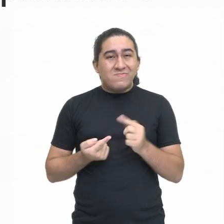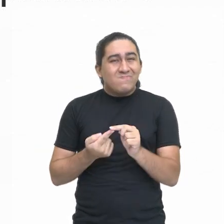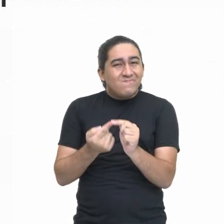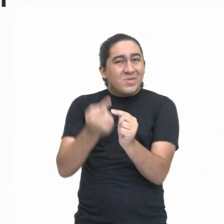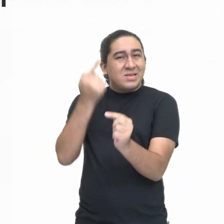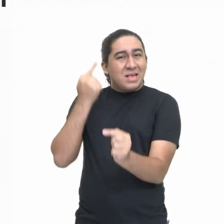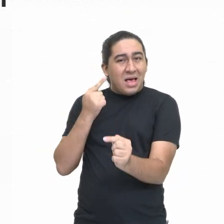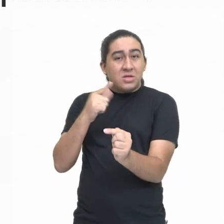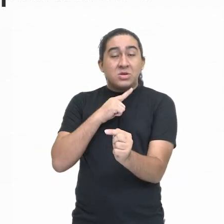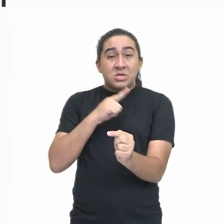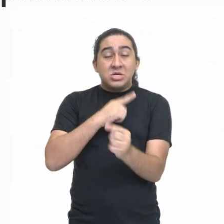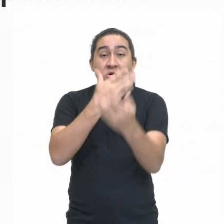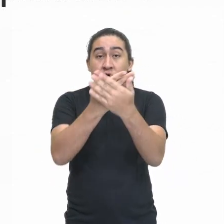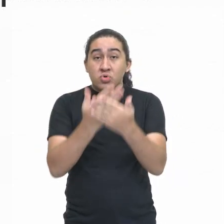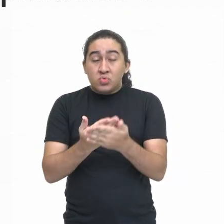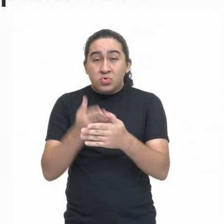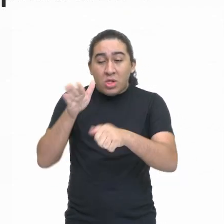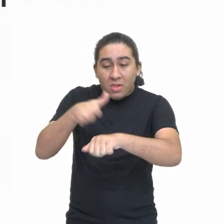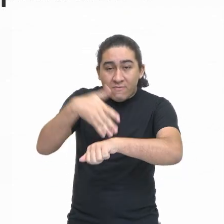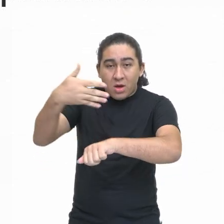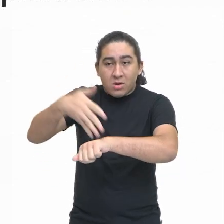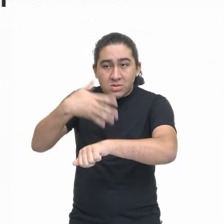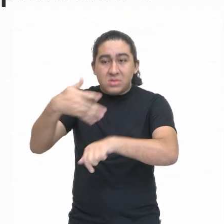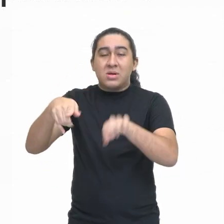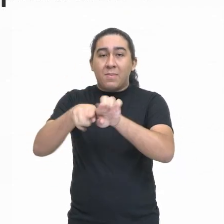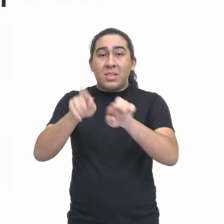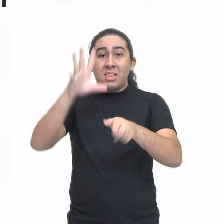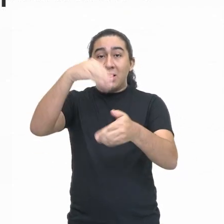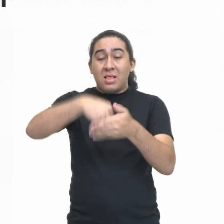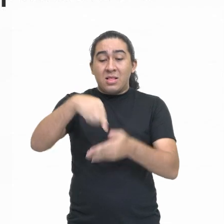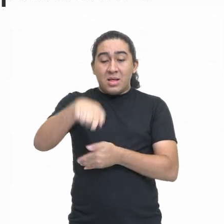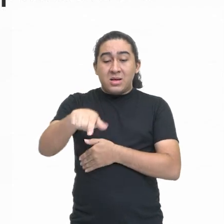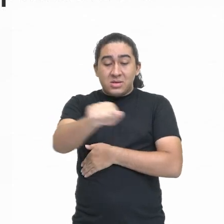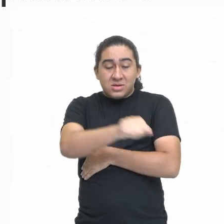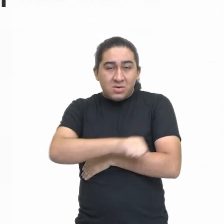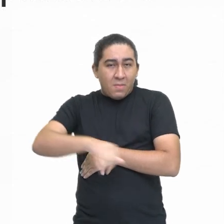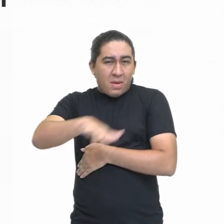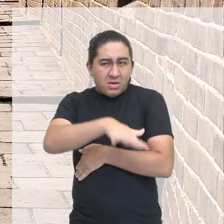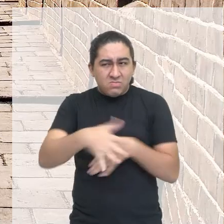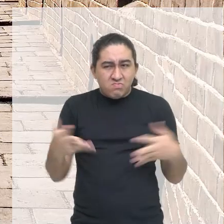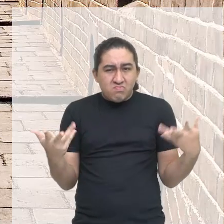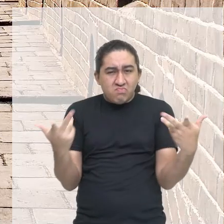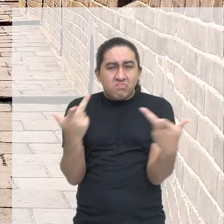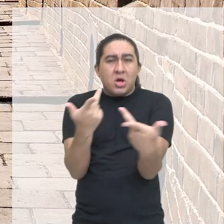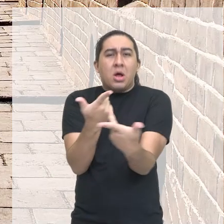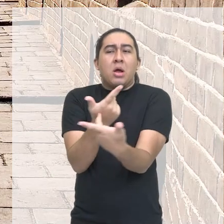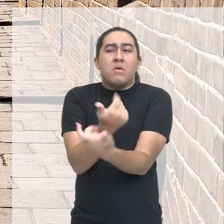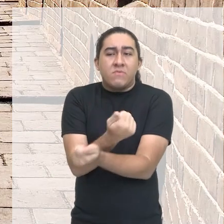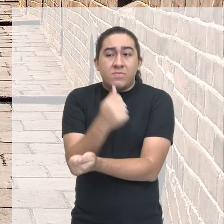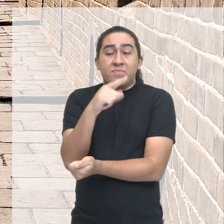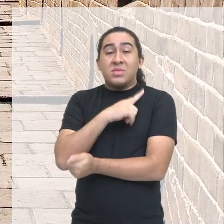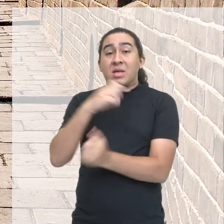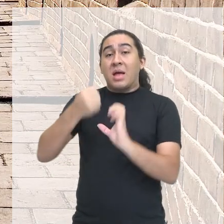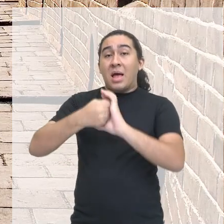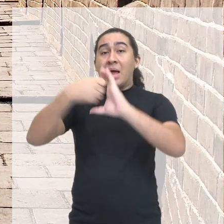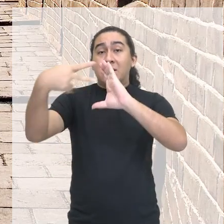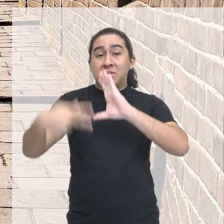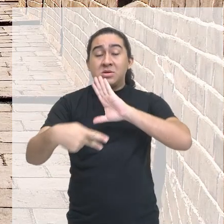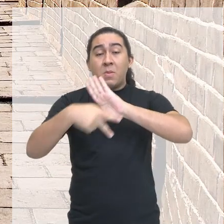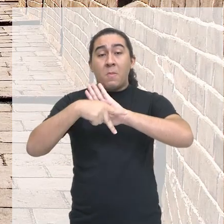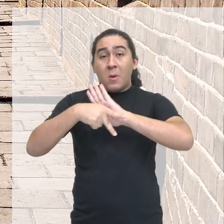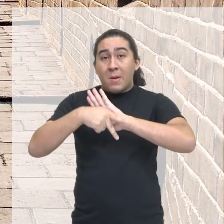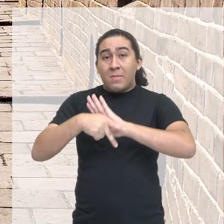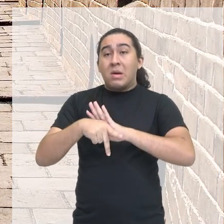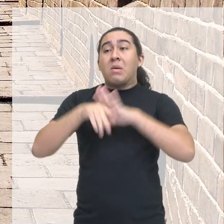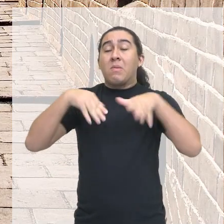Tá? Então, dentro desse território riquíssimo, né, você vai ter essas características